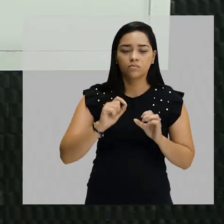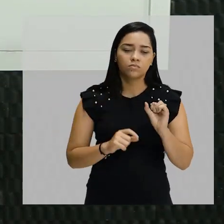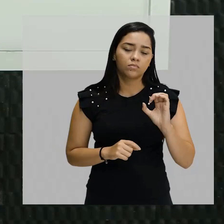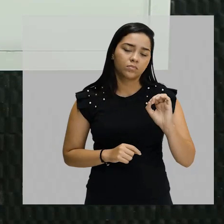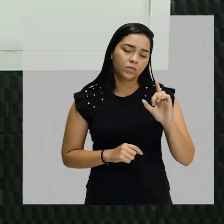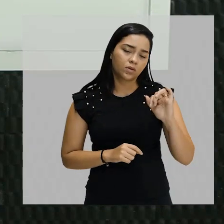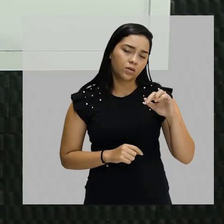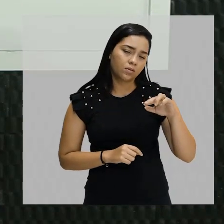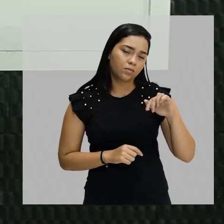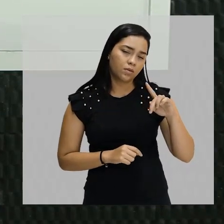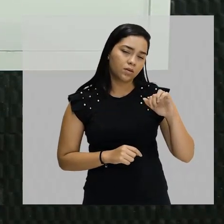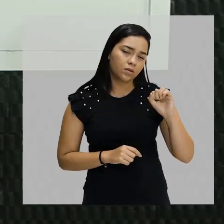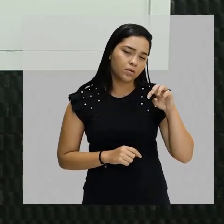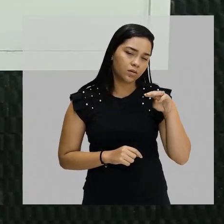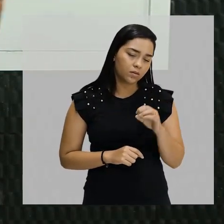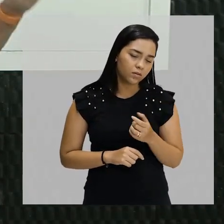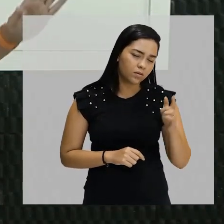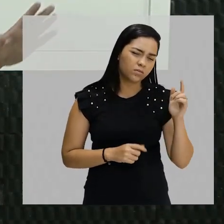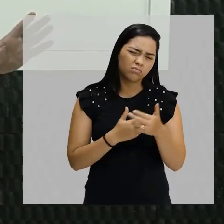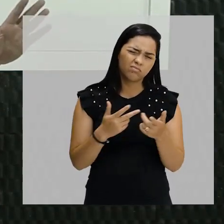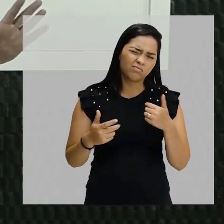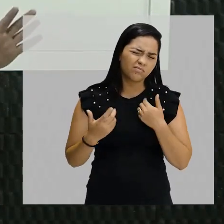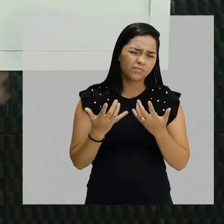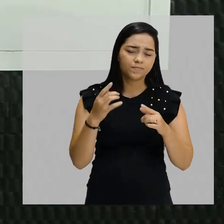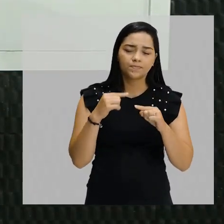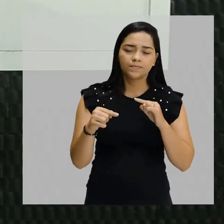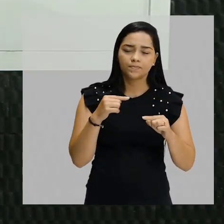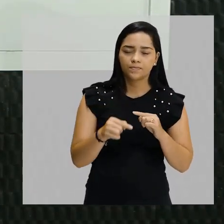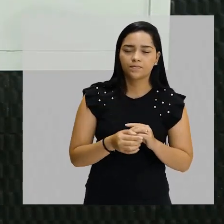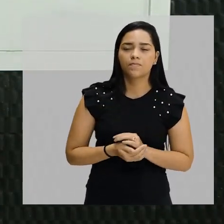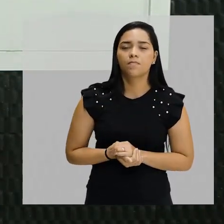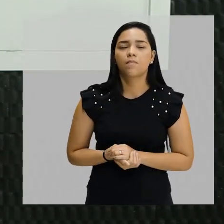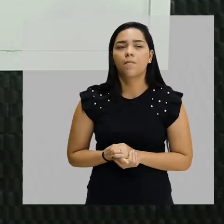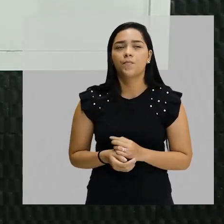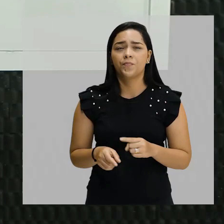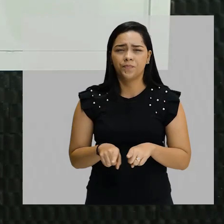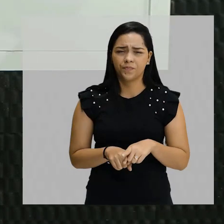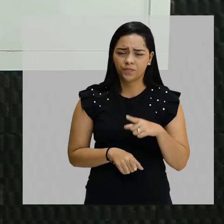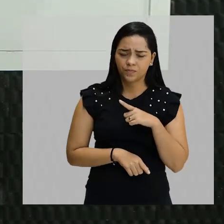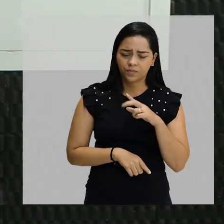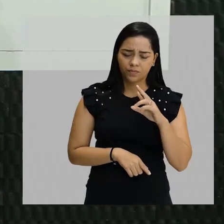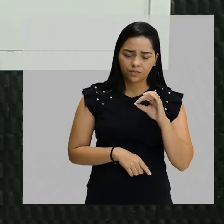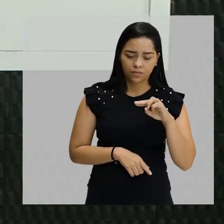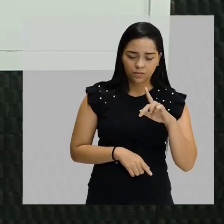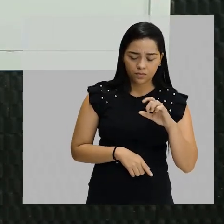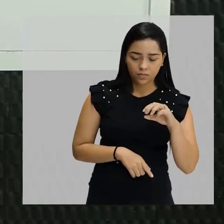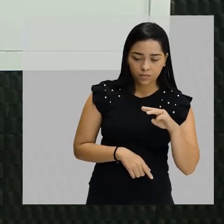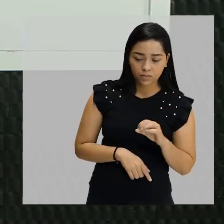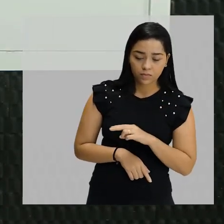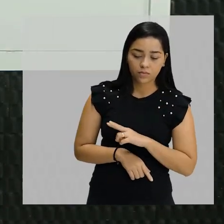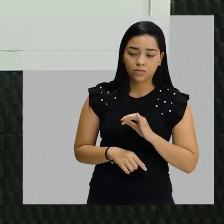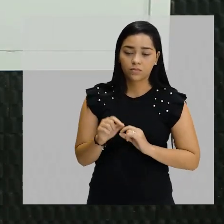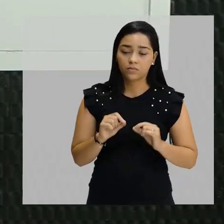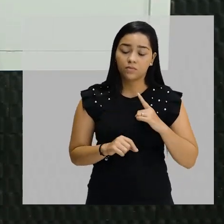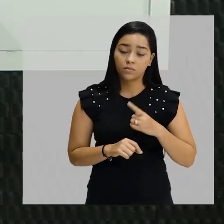solo Hipismo praticamente que é uma outra coisa não quero nem entrar nesse assunto no racionalismo os dados dos Sentidos eles